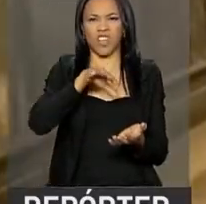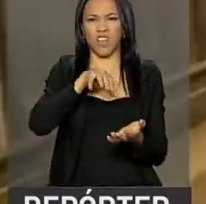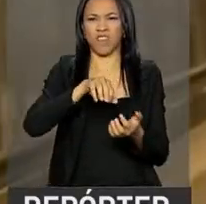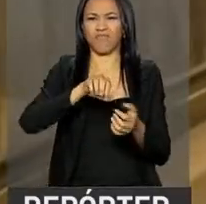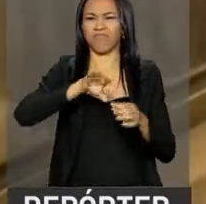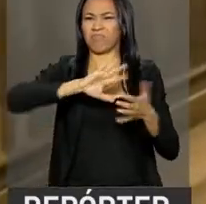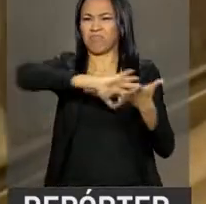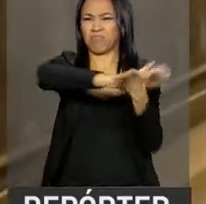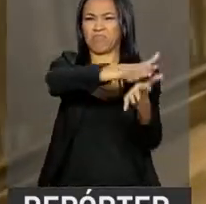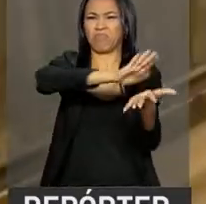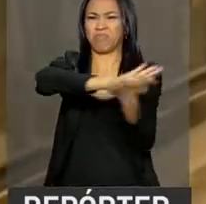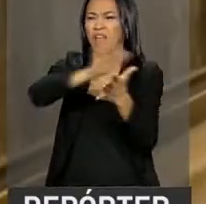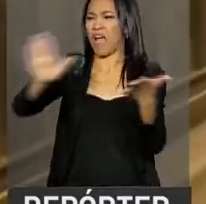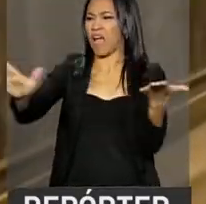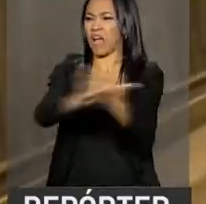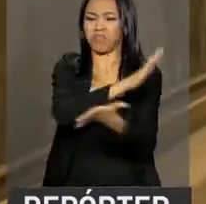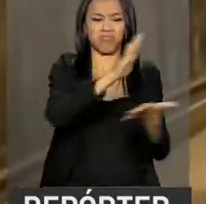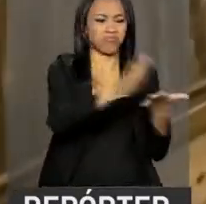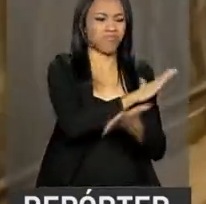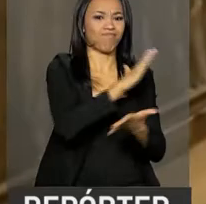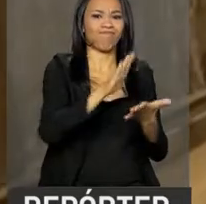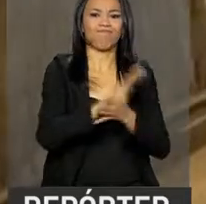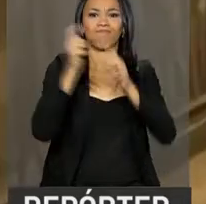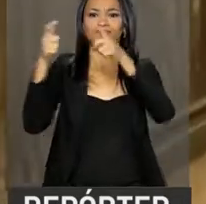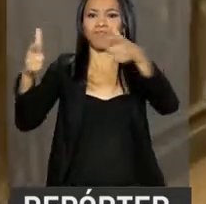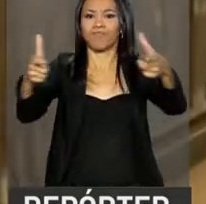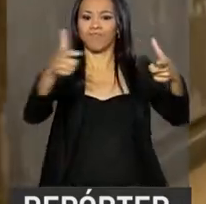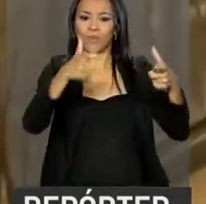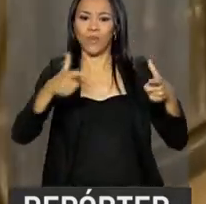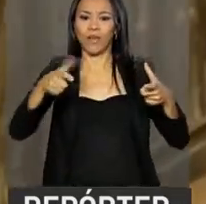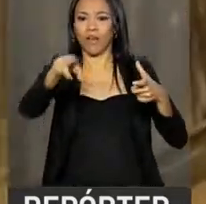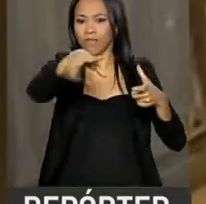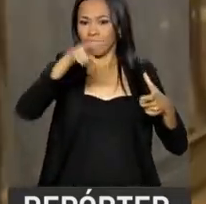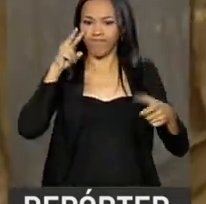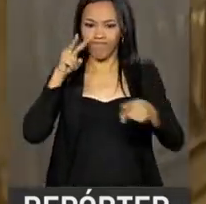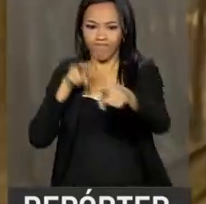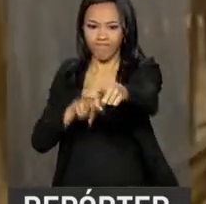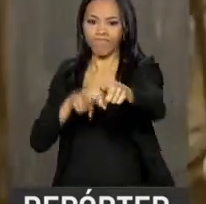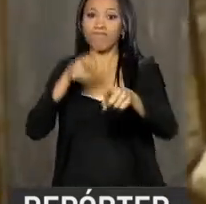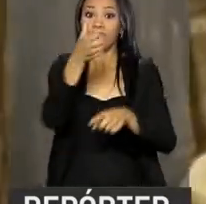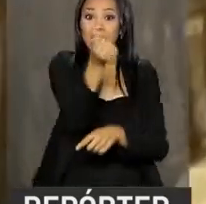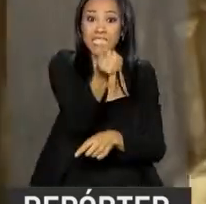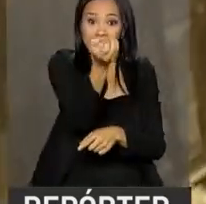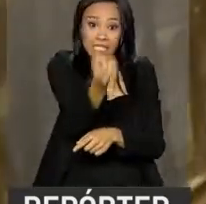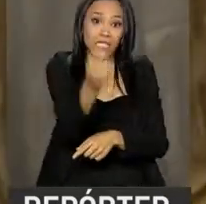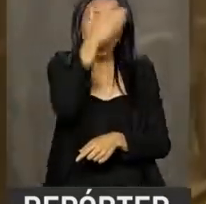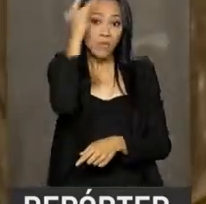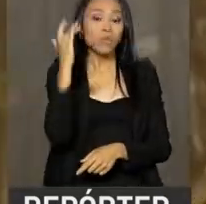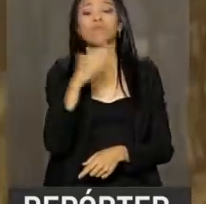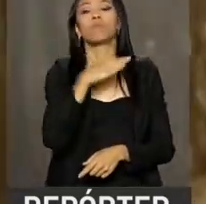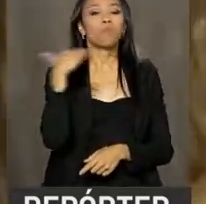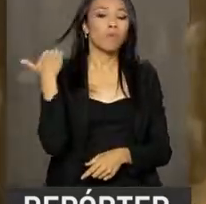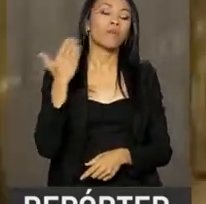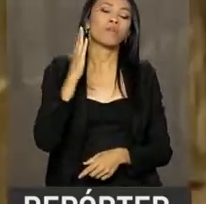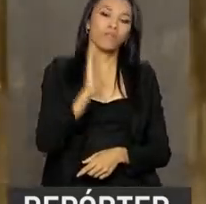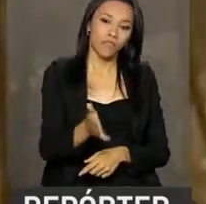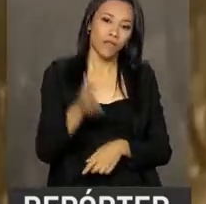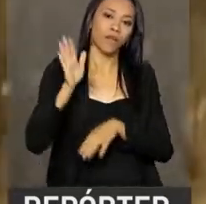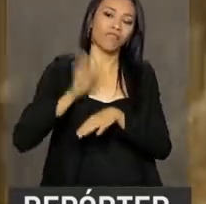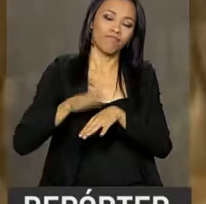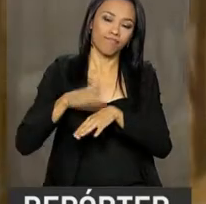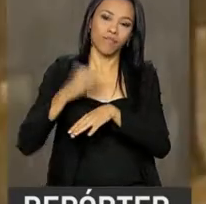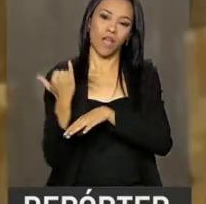na região central ao lado de portugal e deixou pelo menos 60 mortos segundo agências internacionais